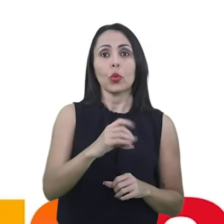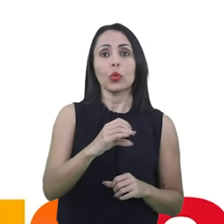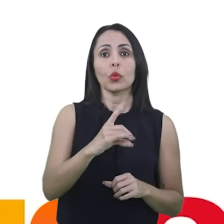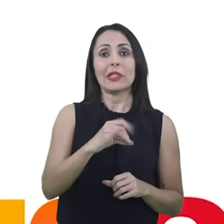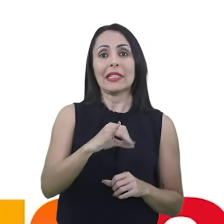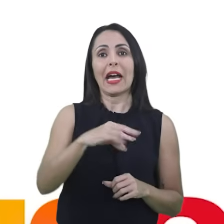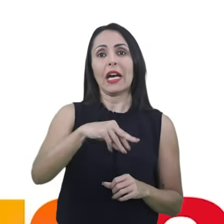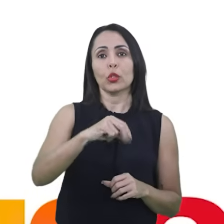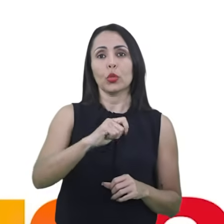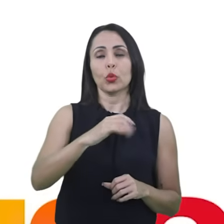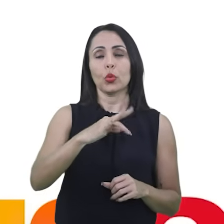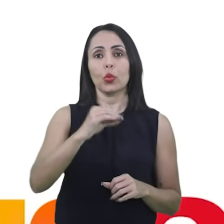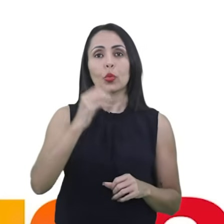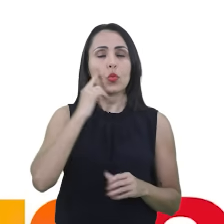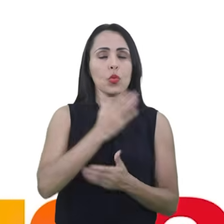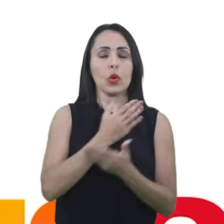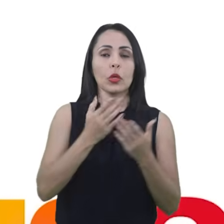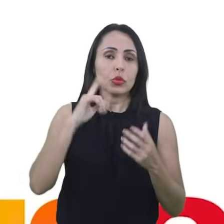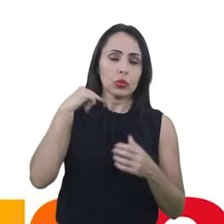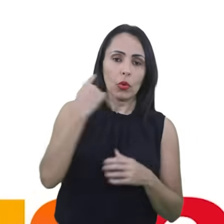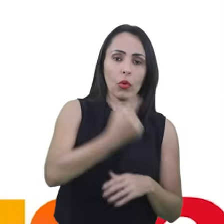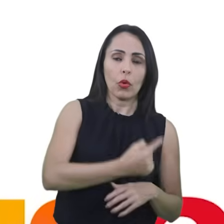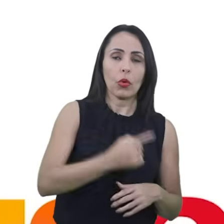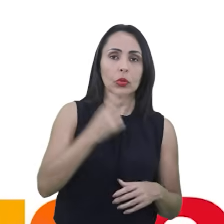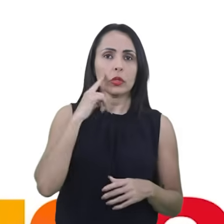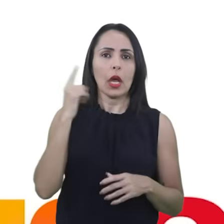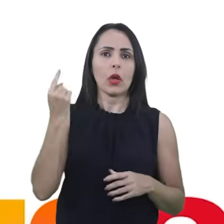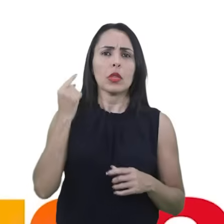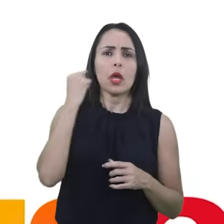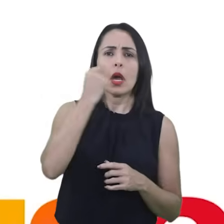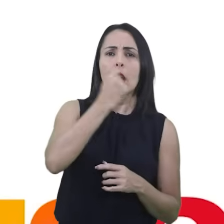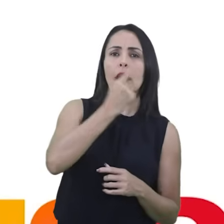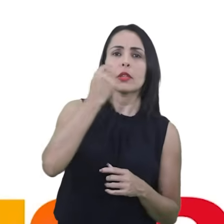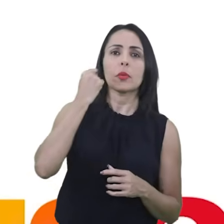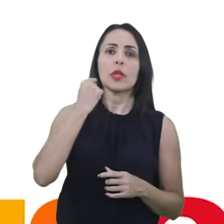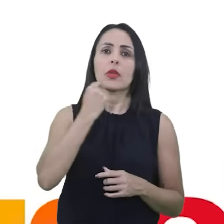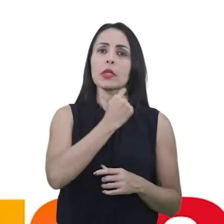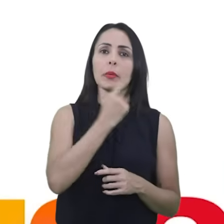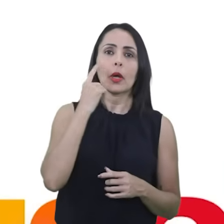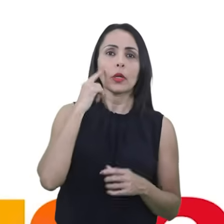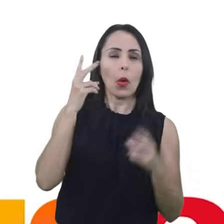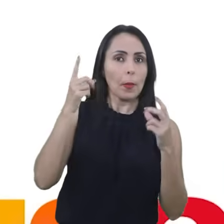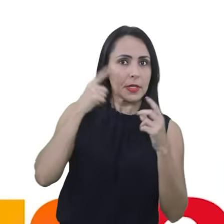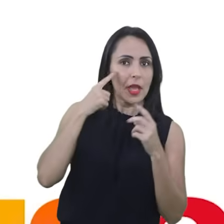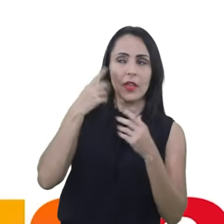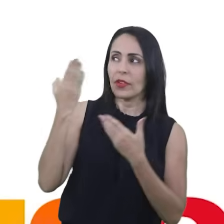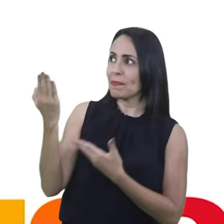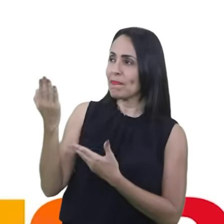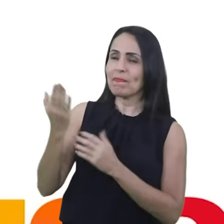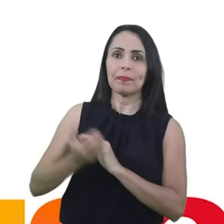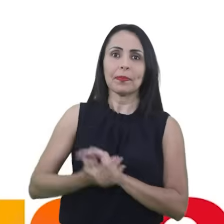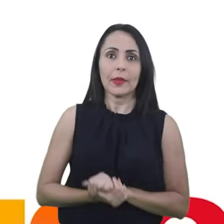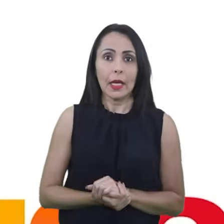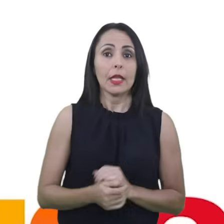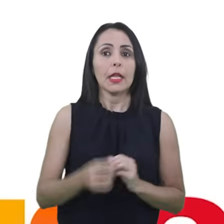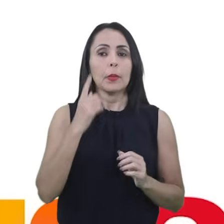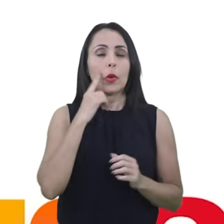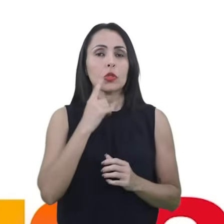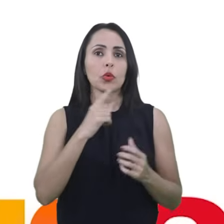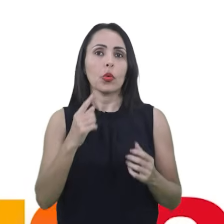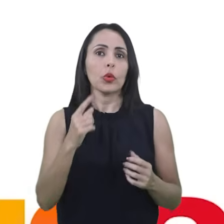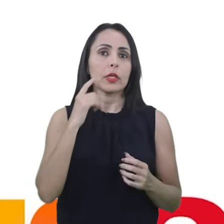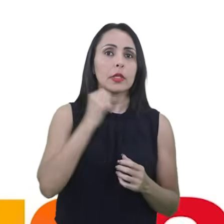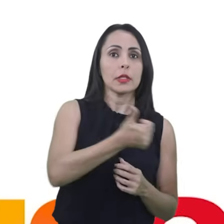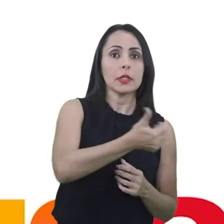observem aí na imagem que os nossos arcos dentários superiores e inferiores, eles possuem cada